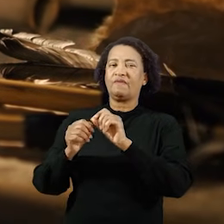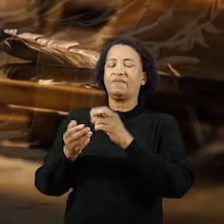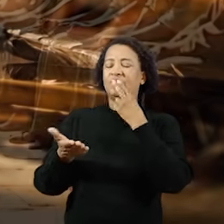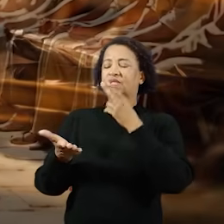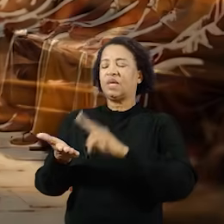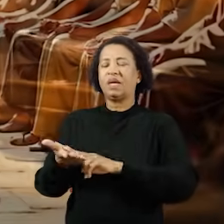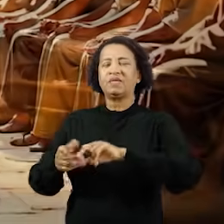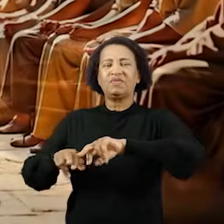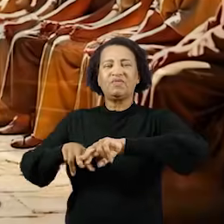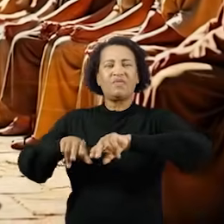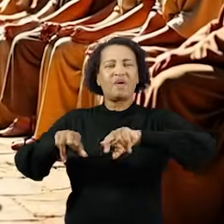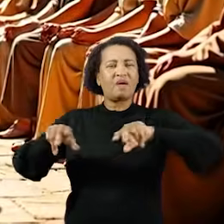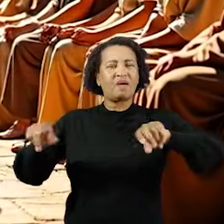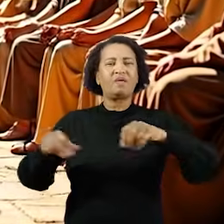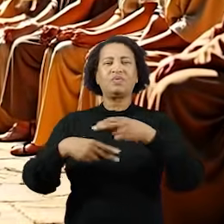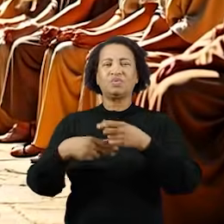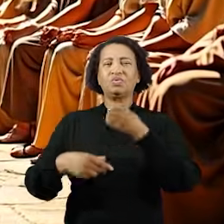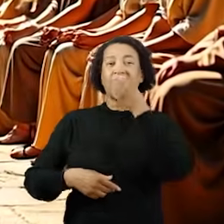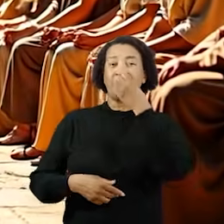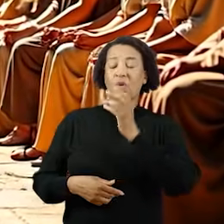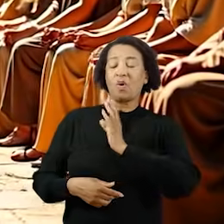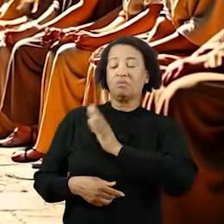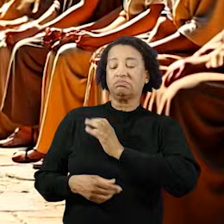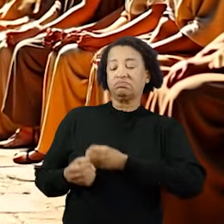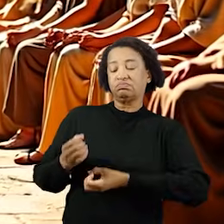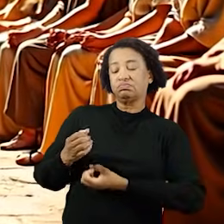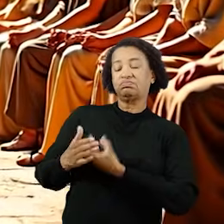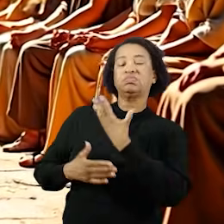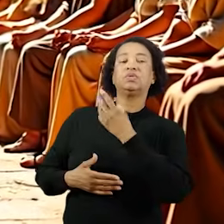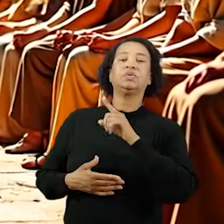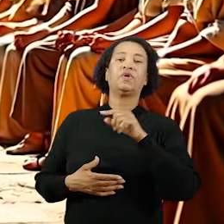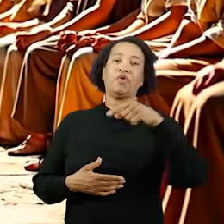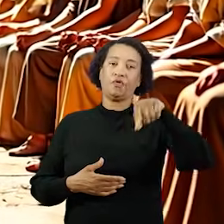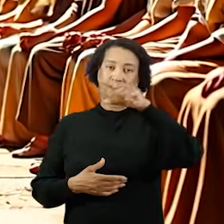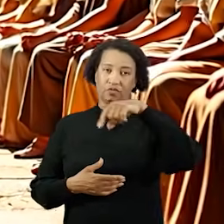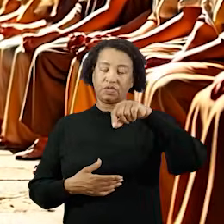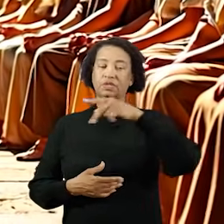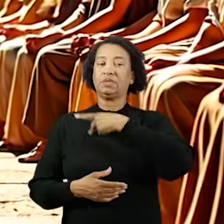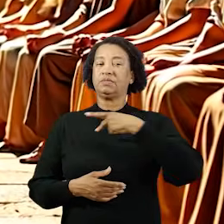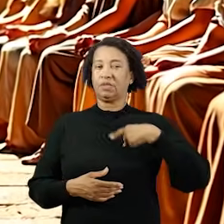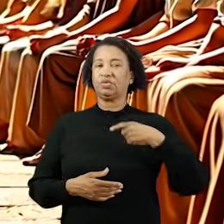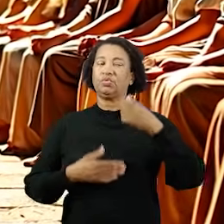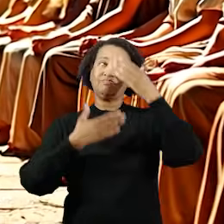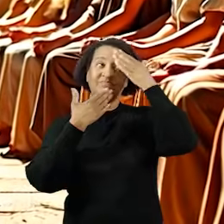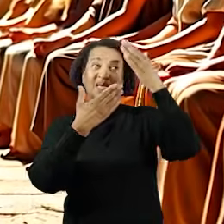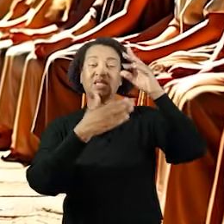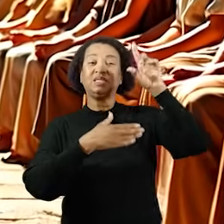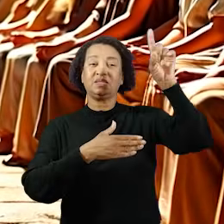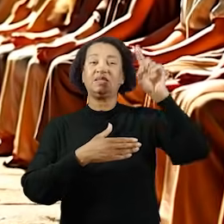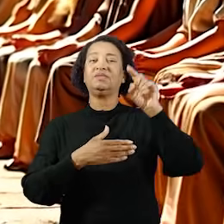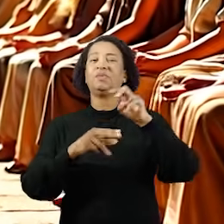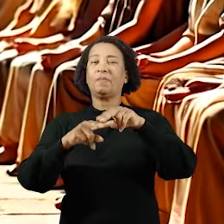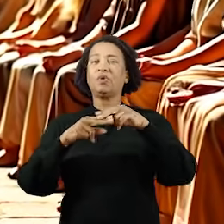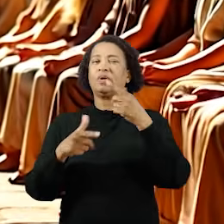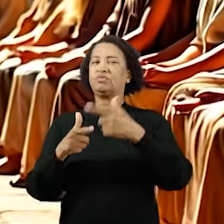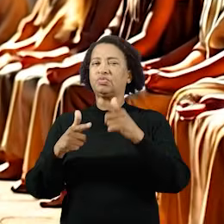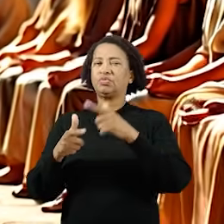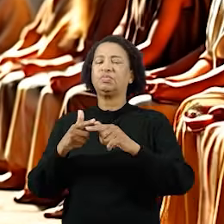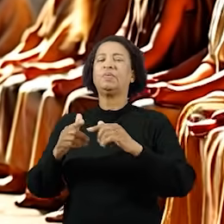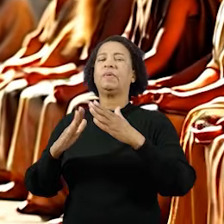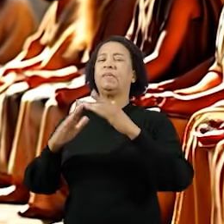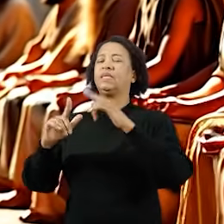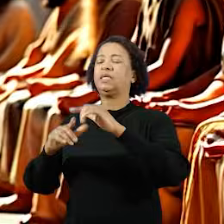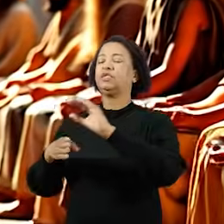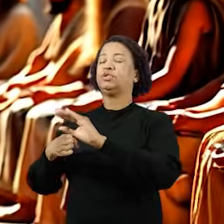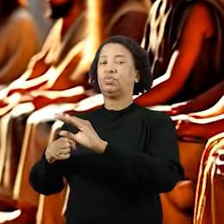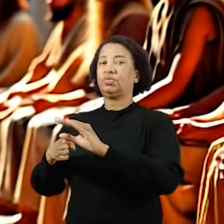joias que surgiram no coração desse apóstolo pastor. Vocês, pastores, devem dar graças a Deus pelos problemas que a igreja de Corinto